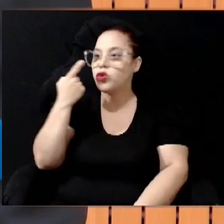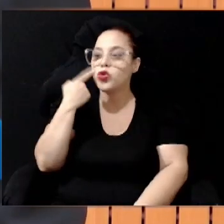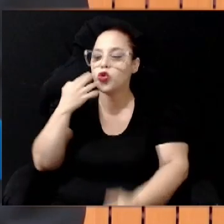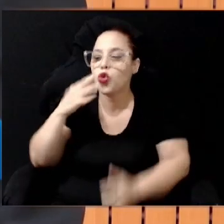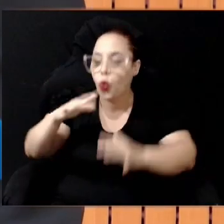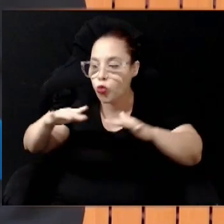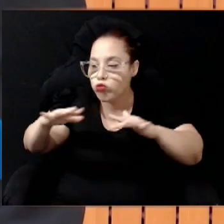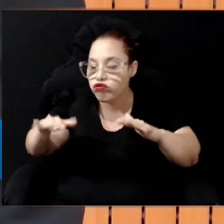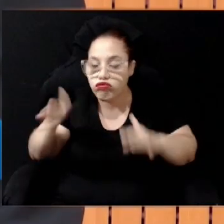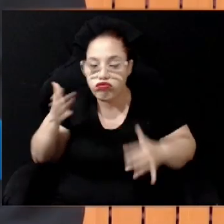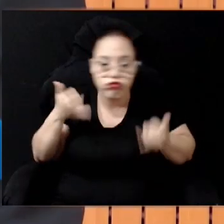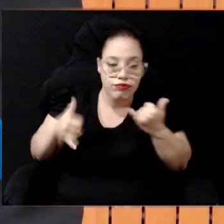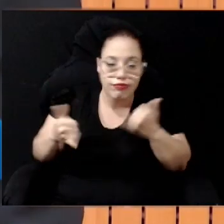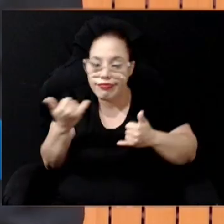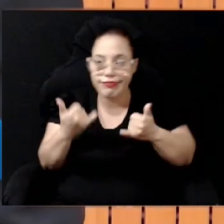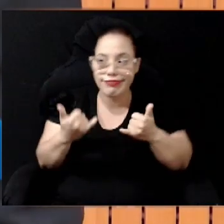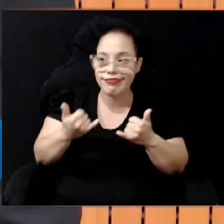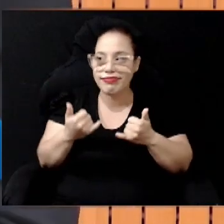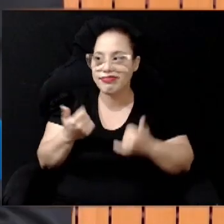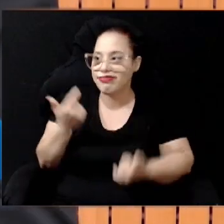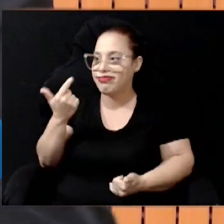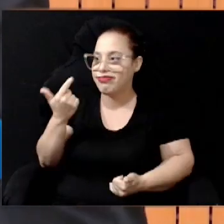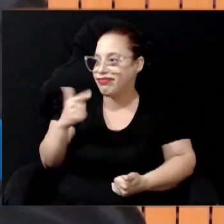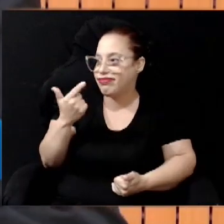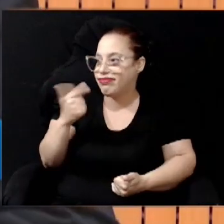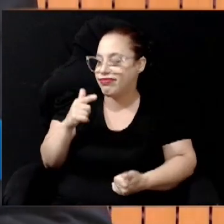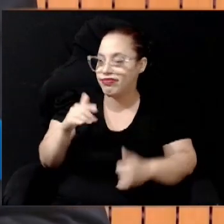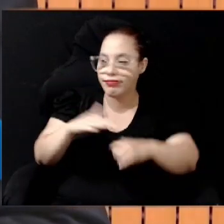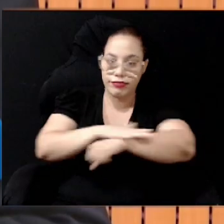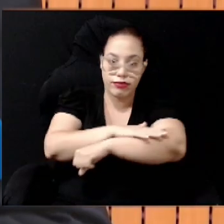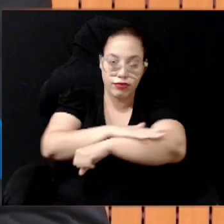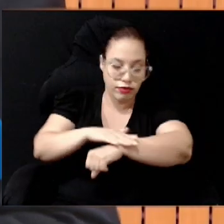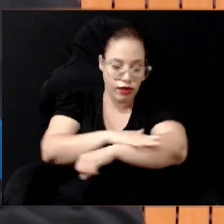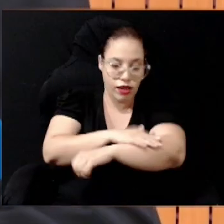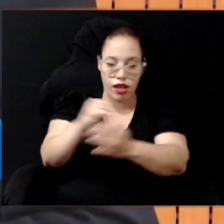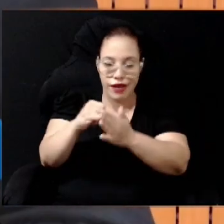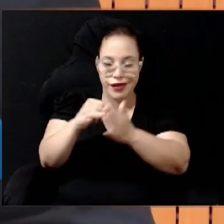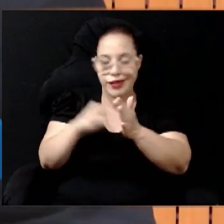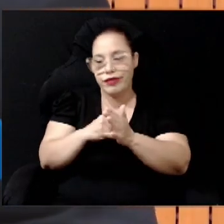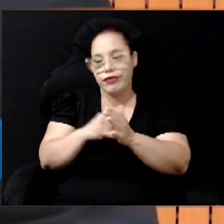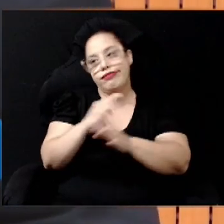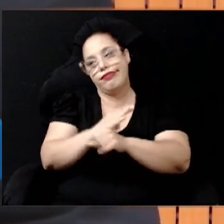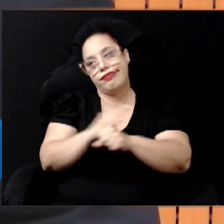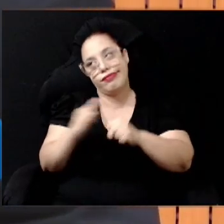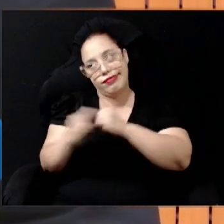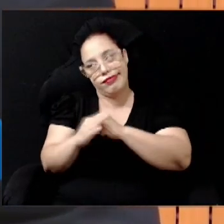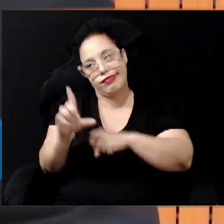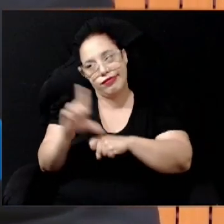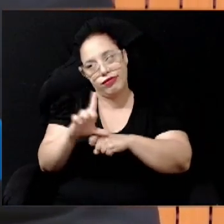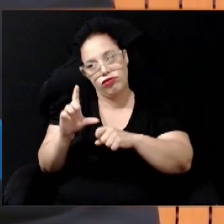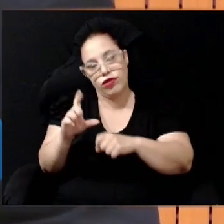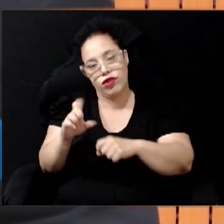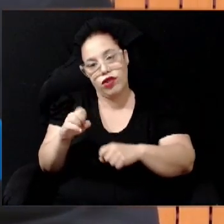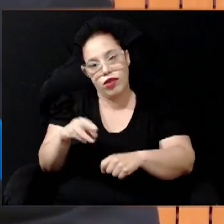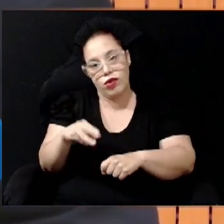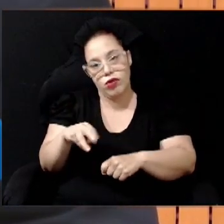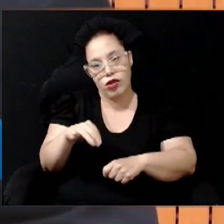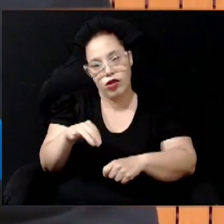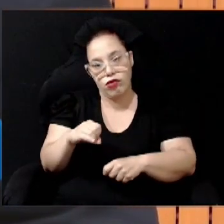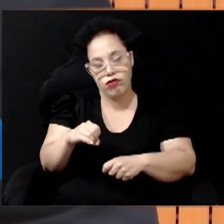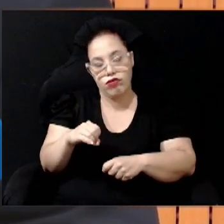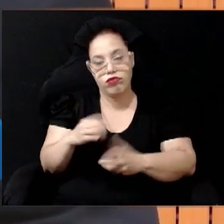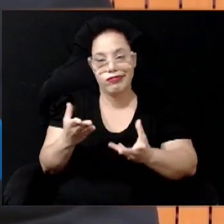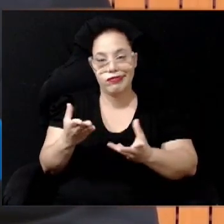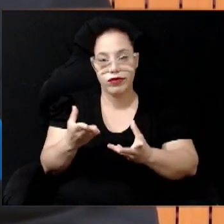ali e quase não tinha pavimentação, infraestrutura nos bairros, e o comércio era diminuto. Hoje nós temos um comércio